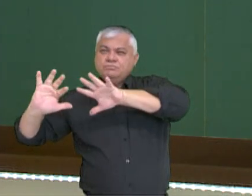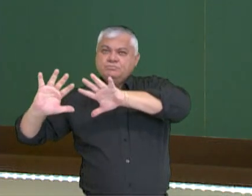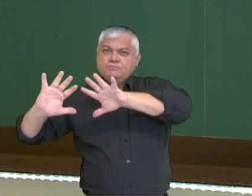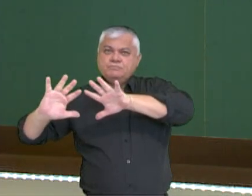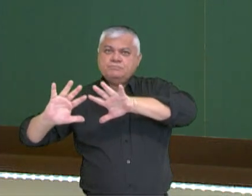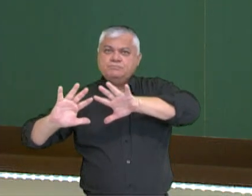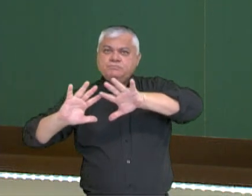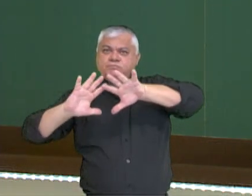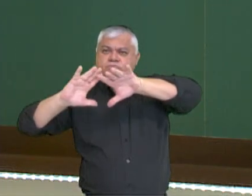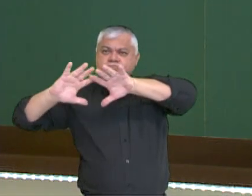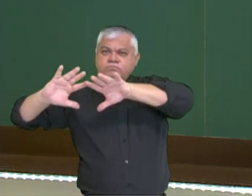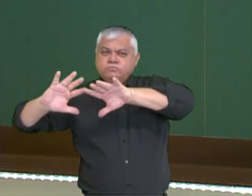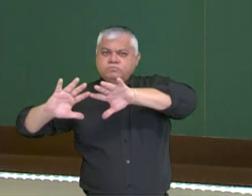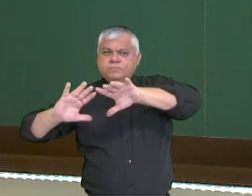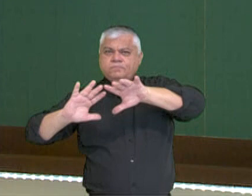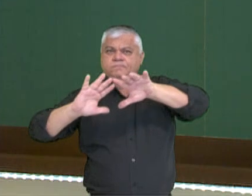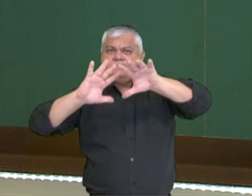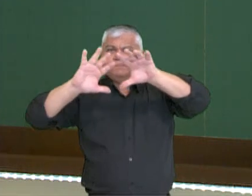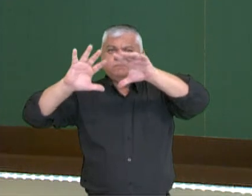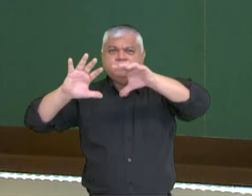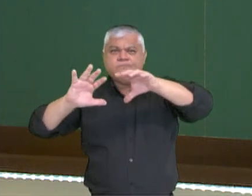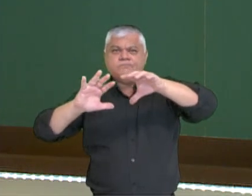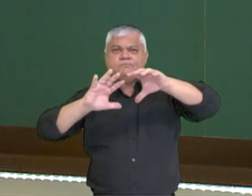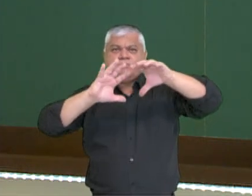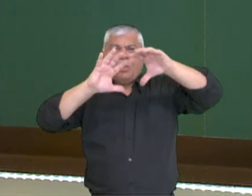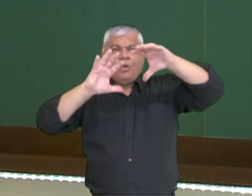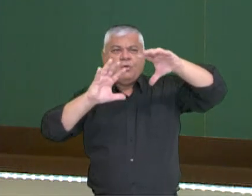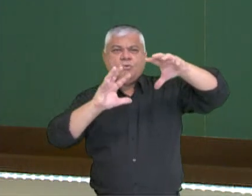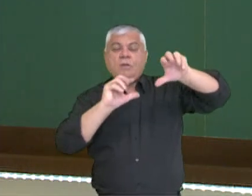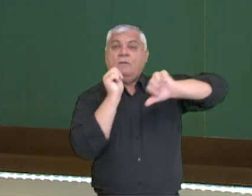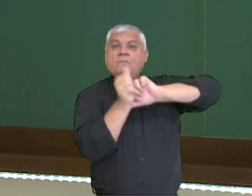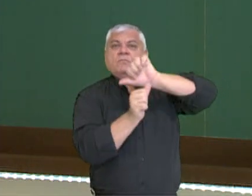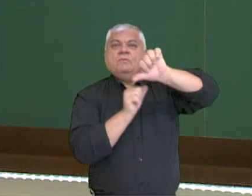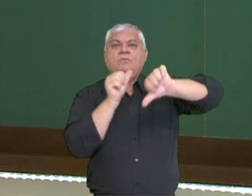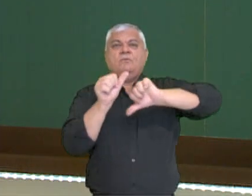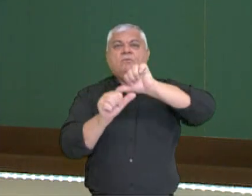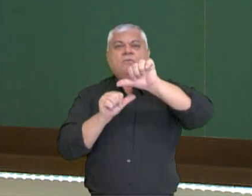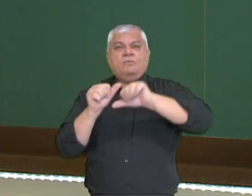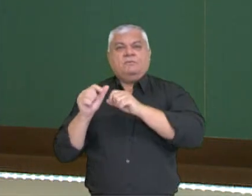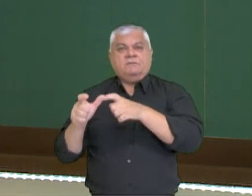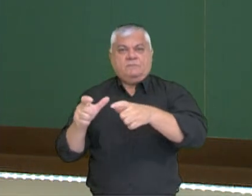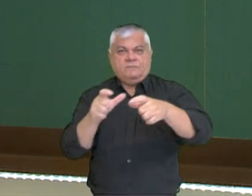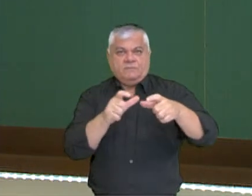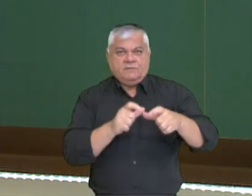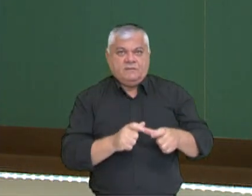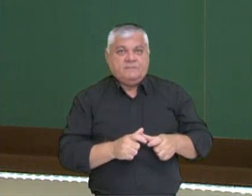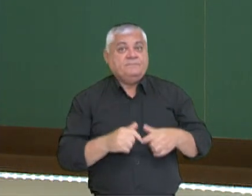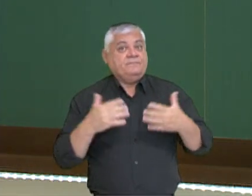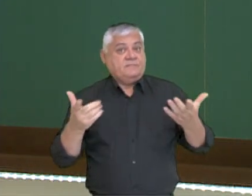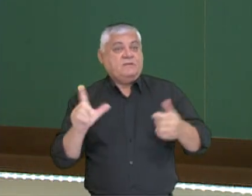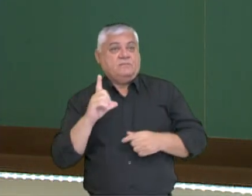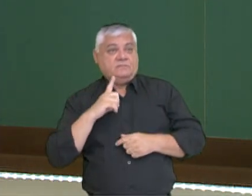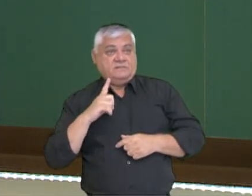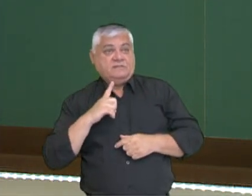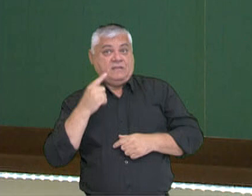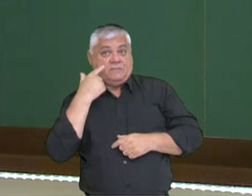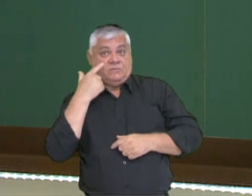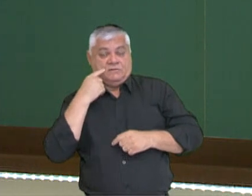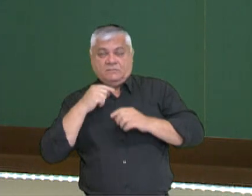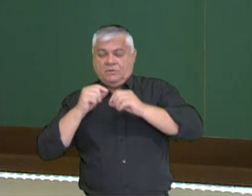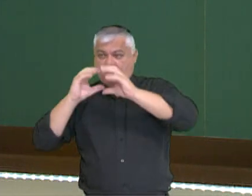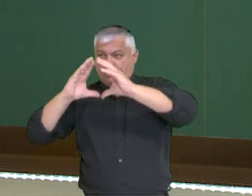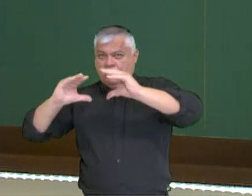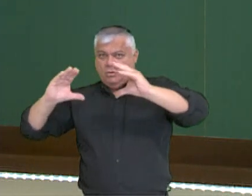sendo empurradas pelo vento e que vão mudar as características de determinados lugares. Então, nós temos, por exemplo, uma massa de